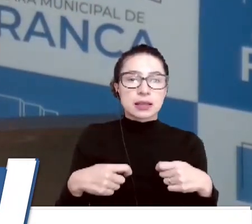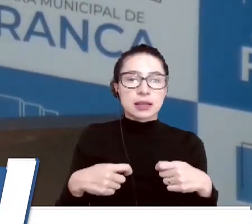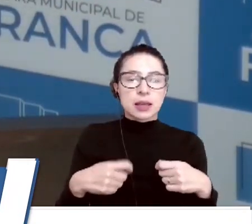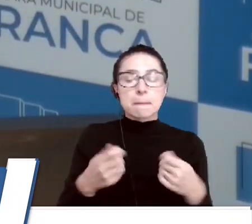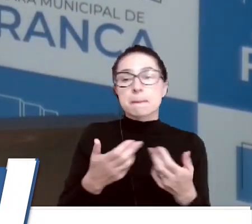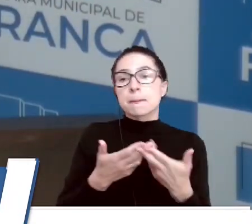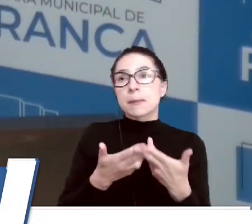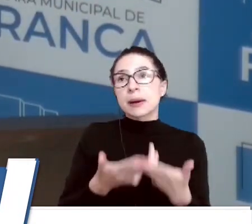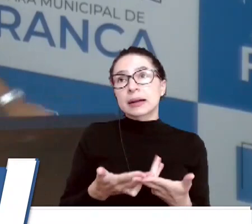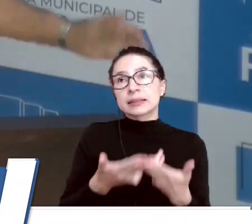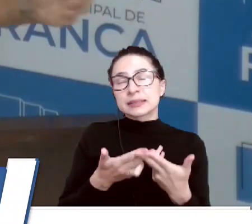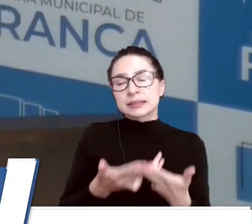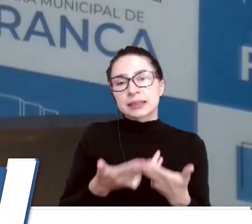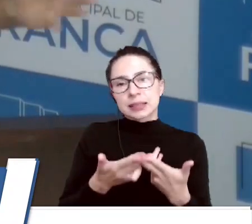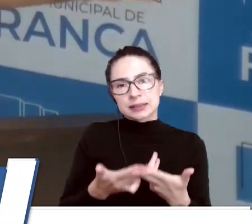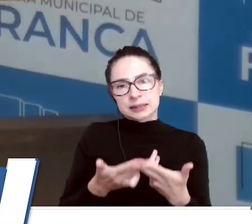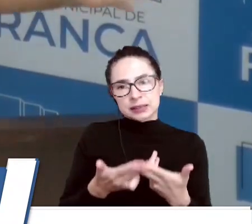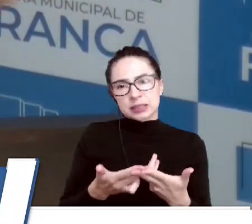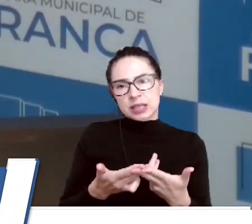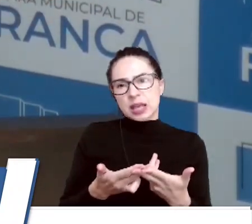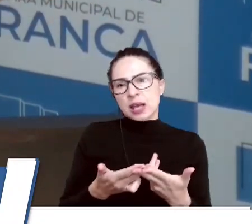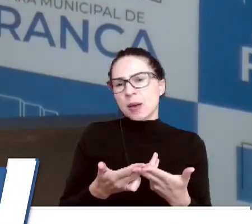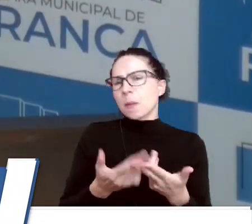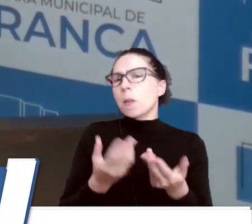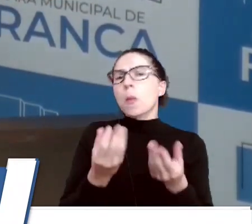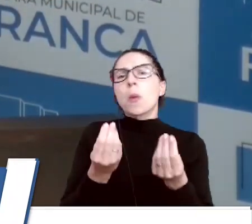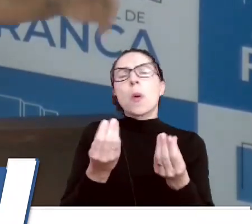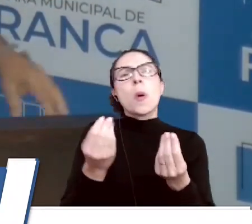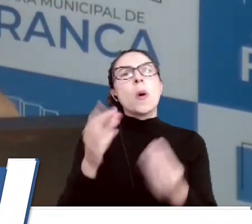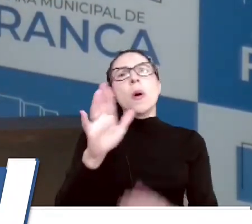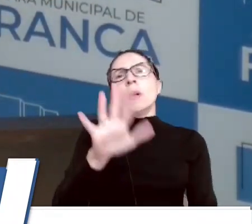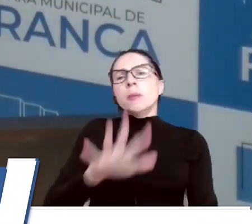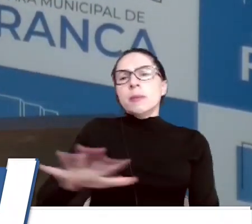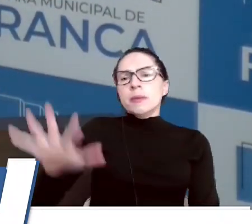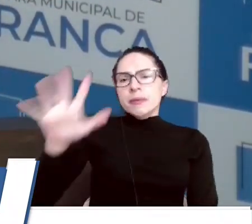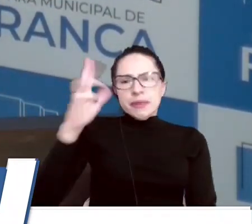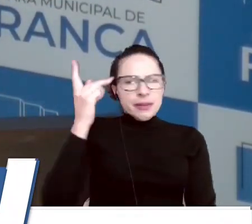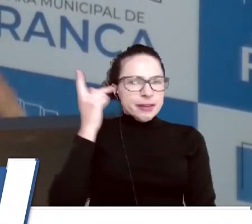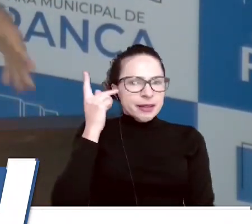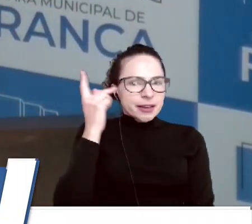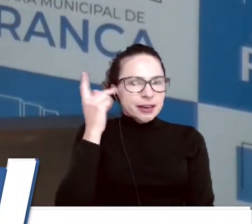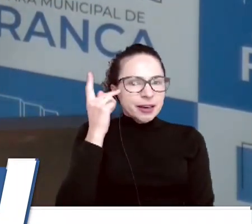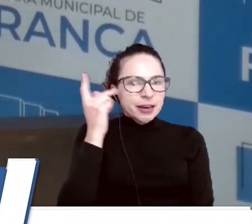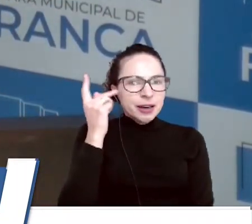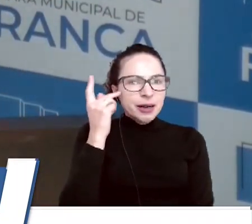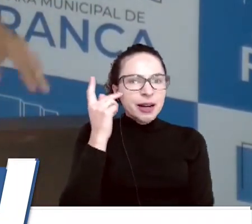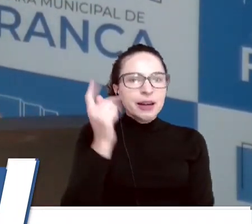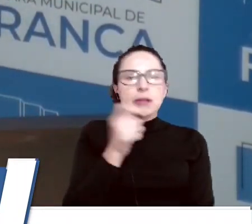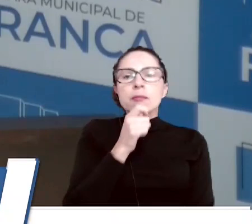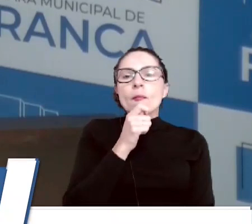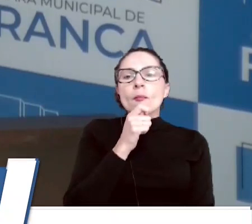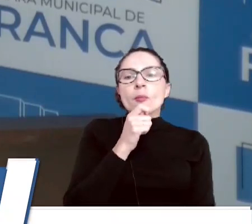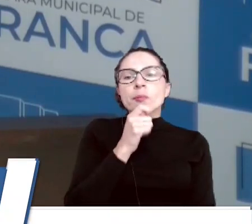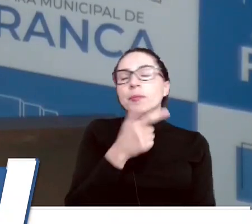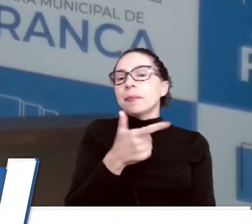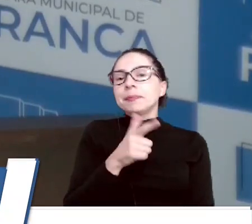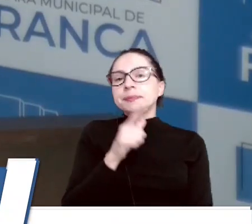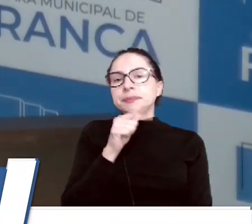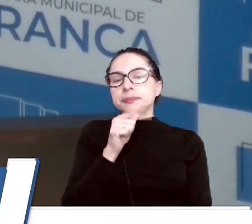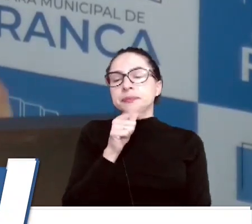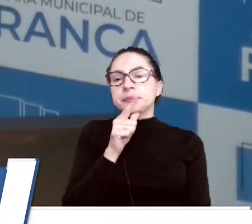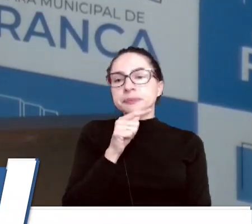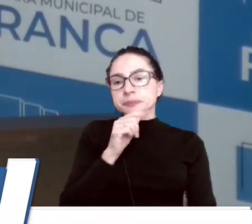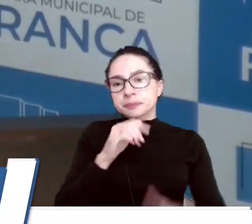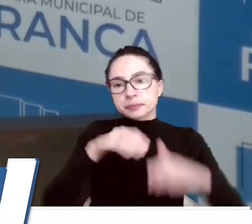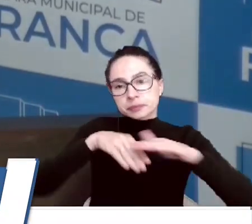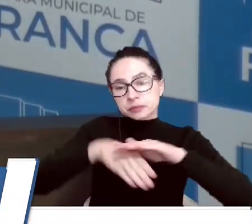paciência. Tem muitas regiões de São Paulo que ainda não tem água e esgoto.